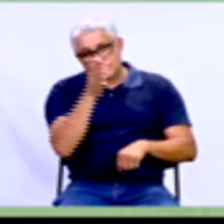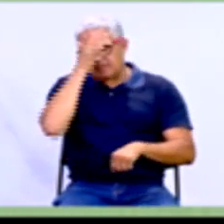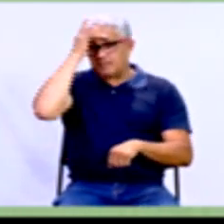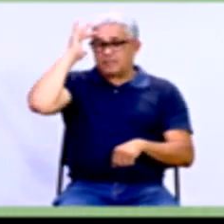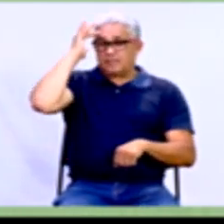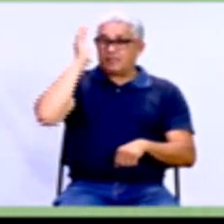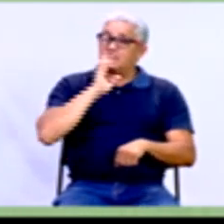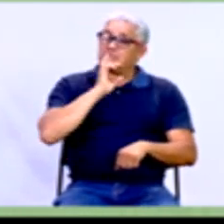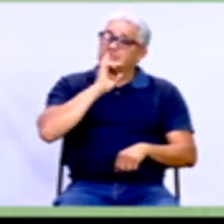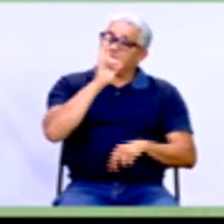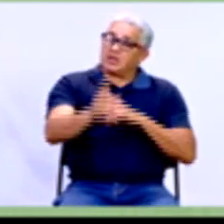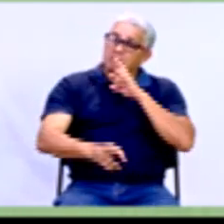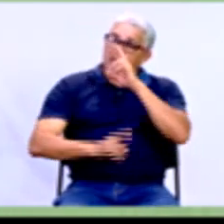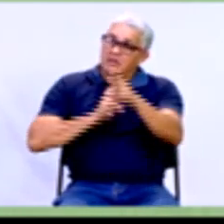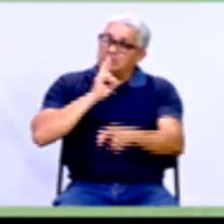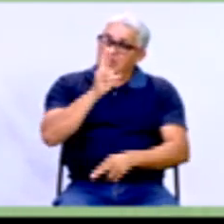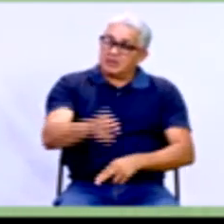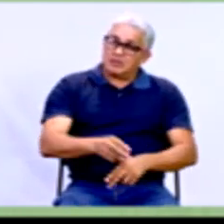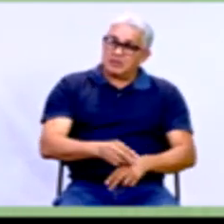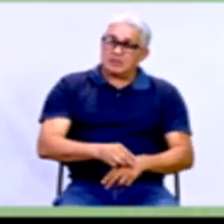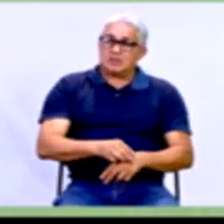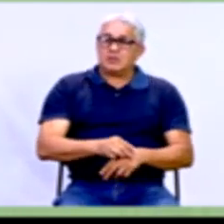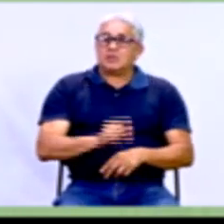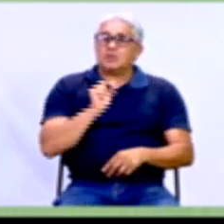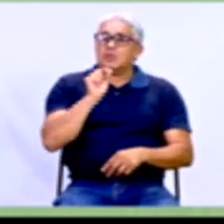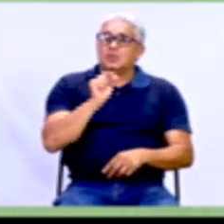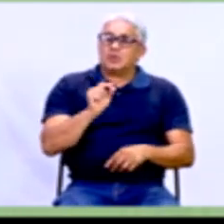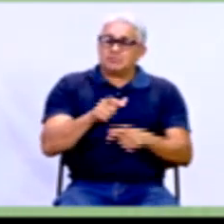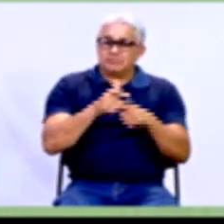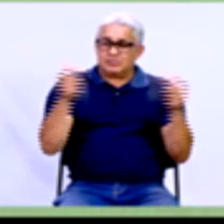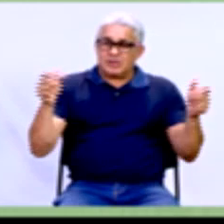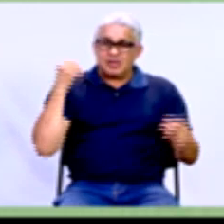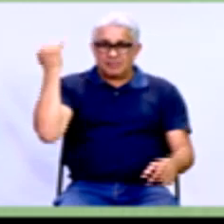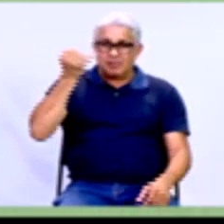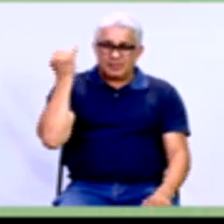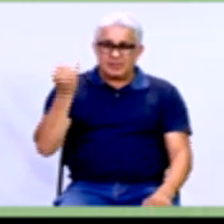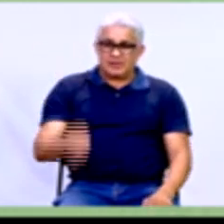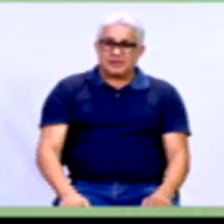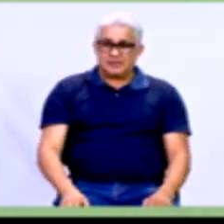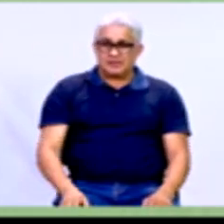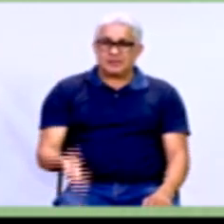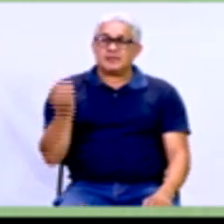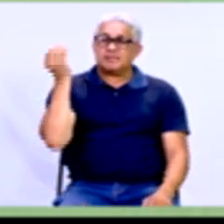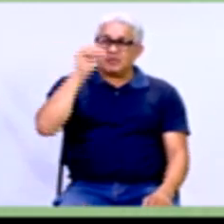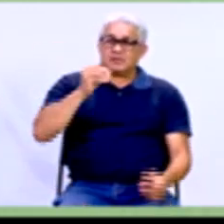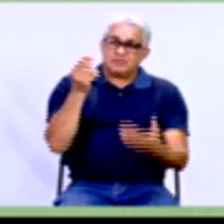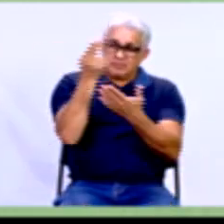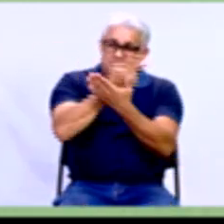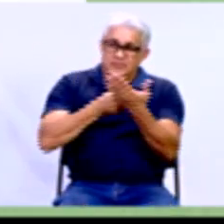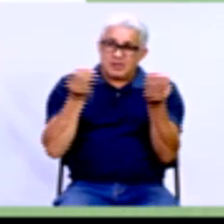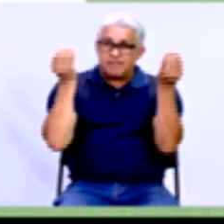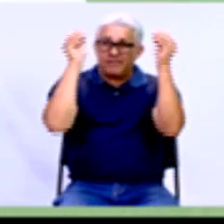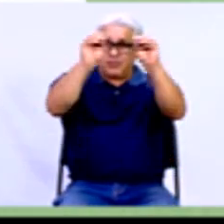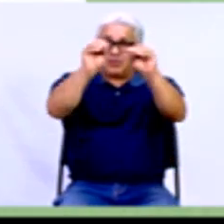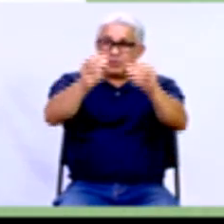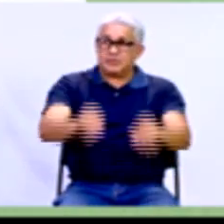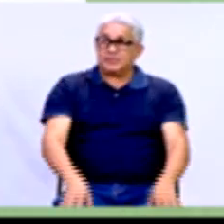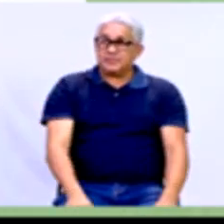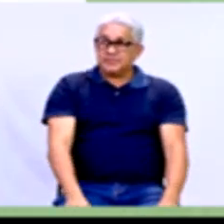que respondeu, qual foi a grande maioria que acha que é muito importante? Vai lá e faz o gráfico em cima disso, né?